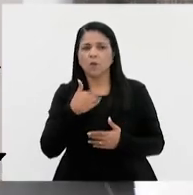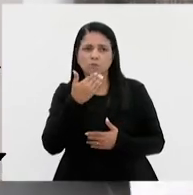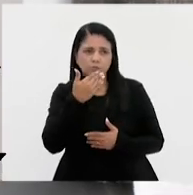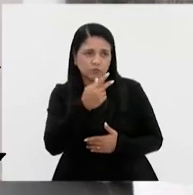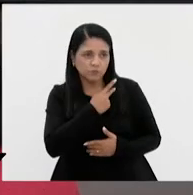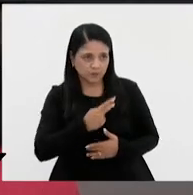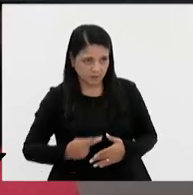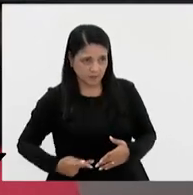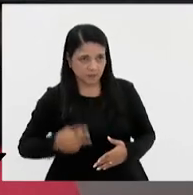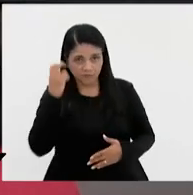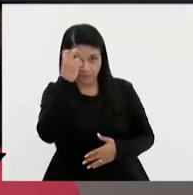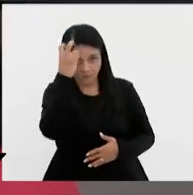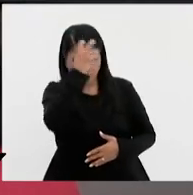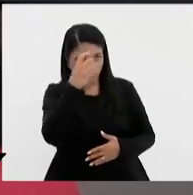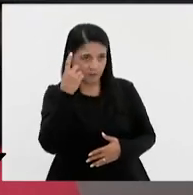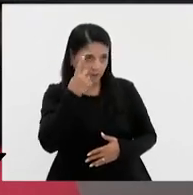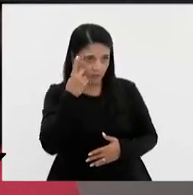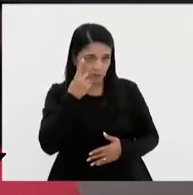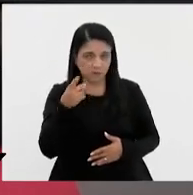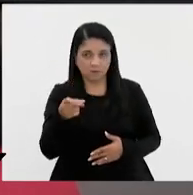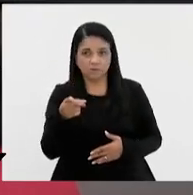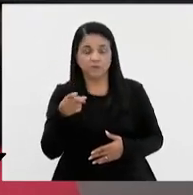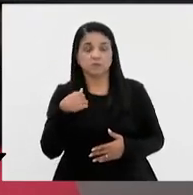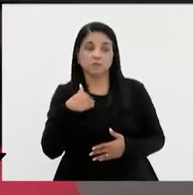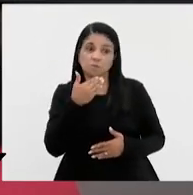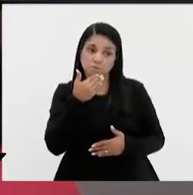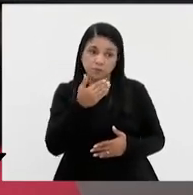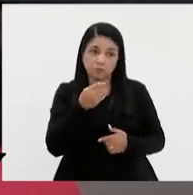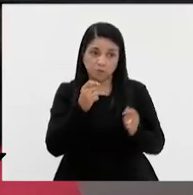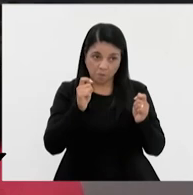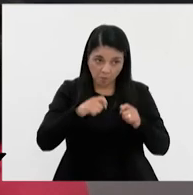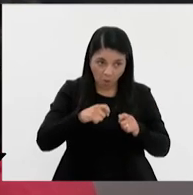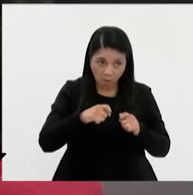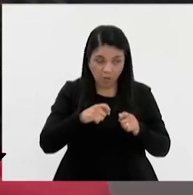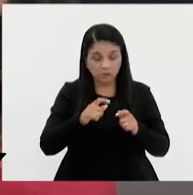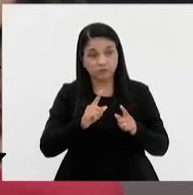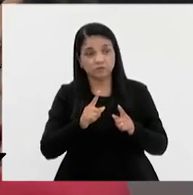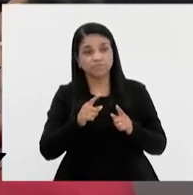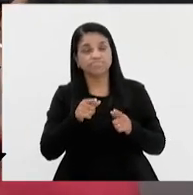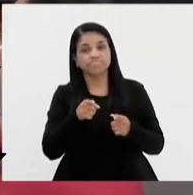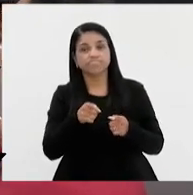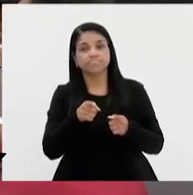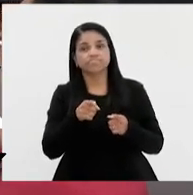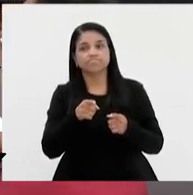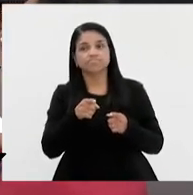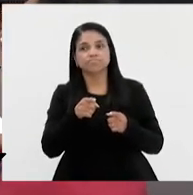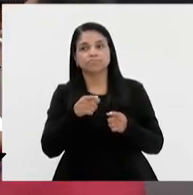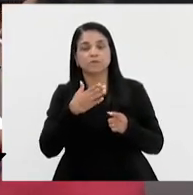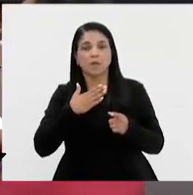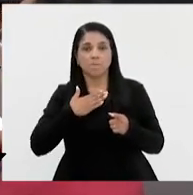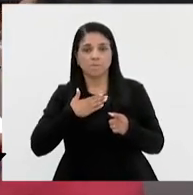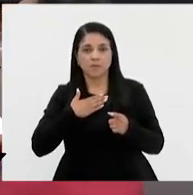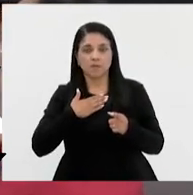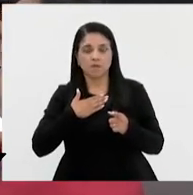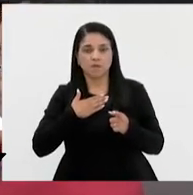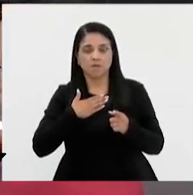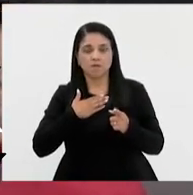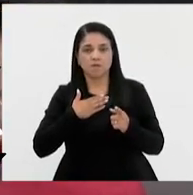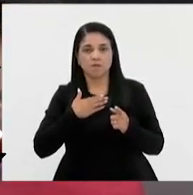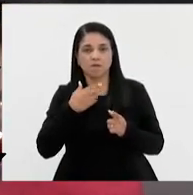É, se Vossa Excelência puder, senão não vou conseguir ficar, passar a minha